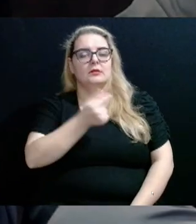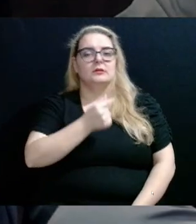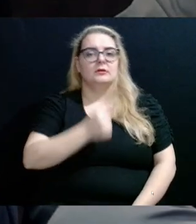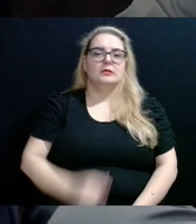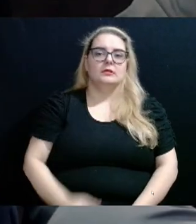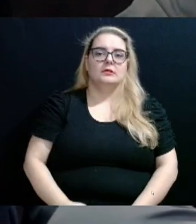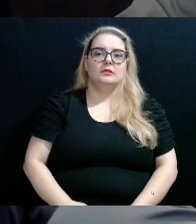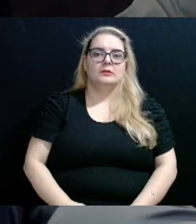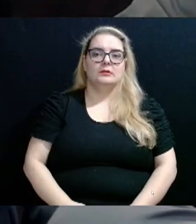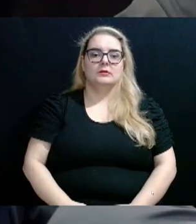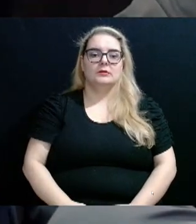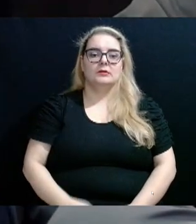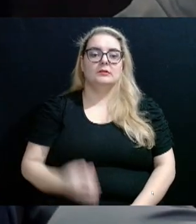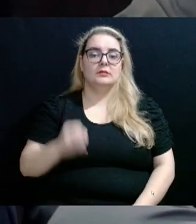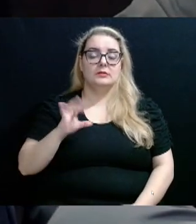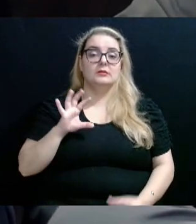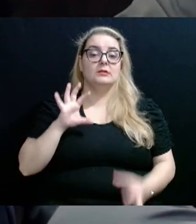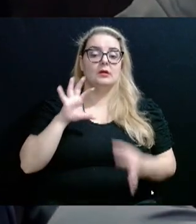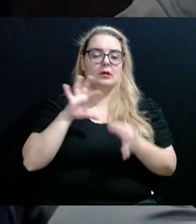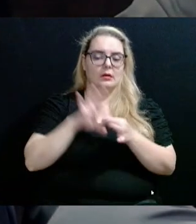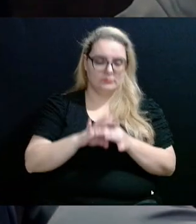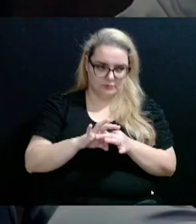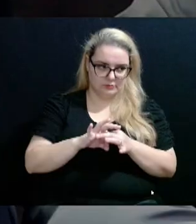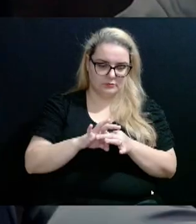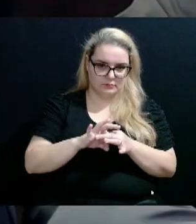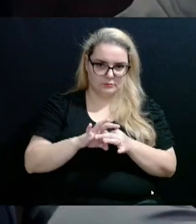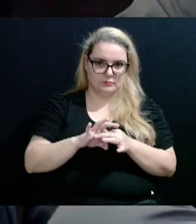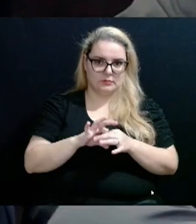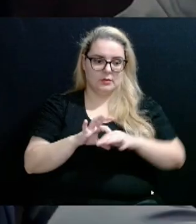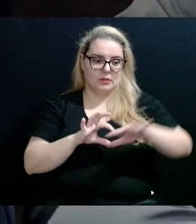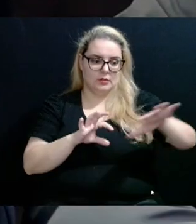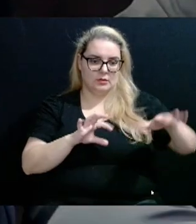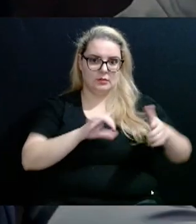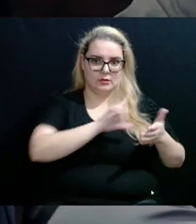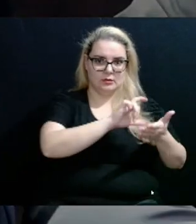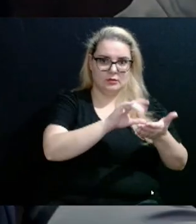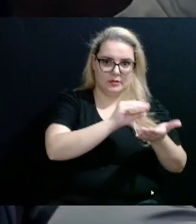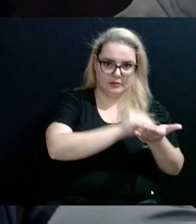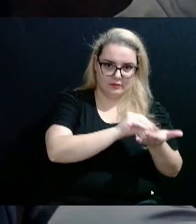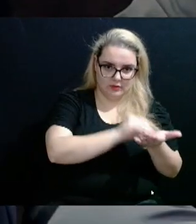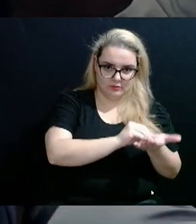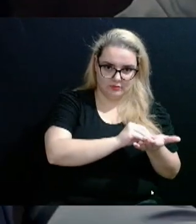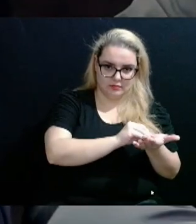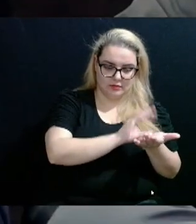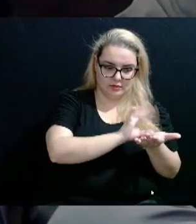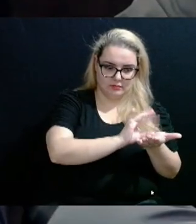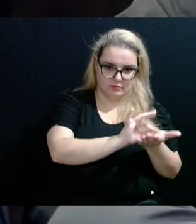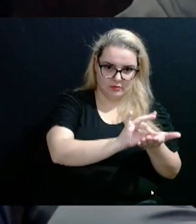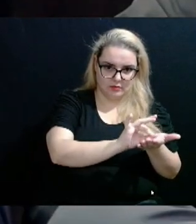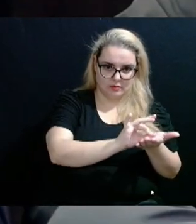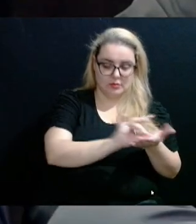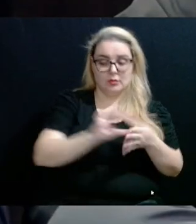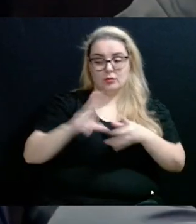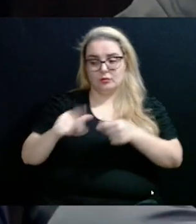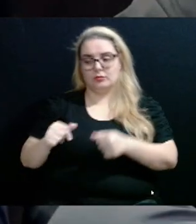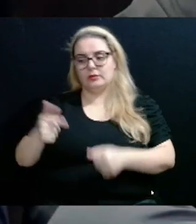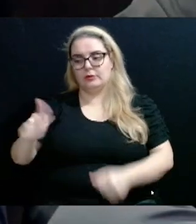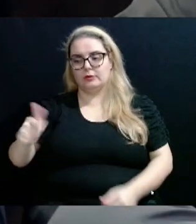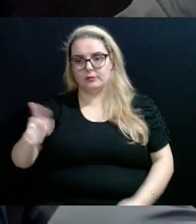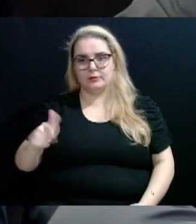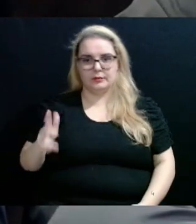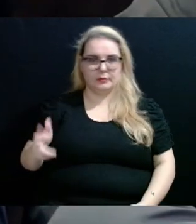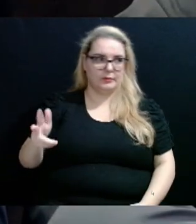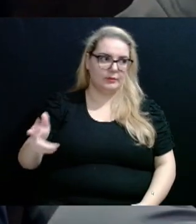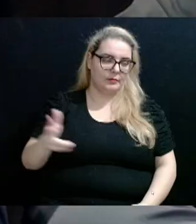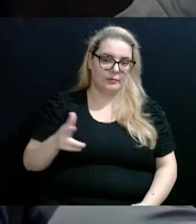conectar todas as figurinhas que você tem faltando com as figurinhas que você tem repetida, a gente consegue utilizar um algoritmo